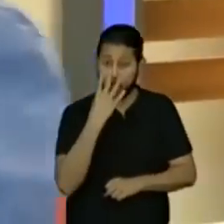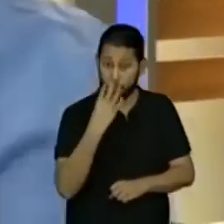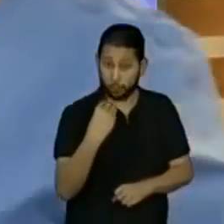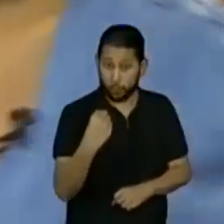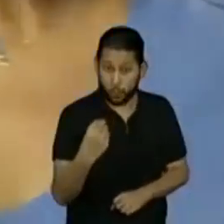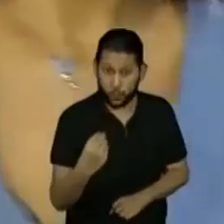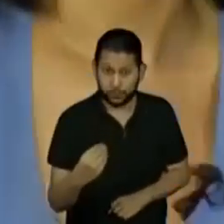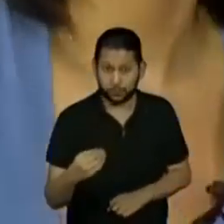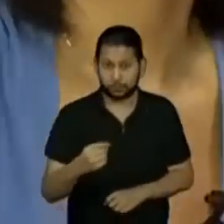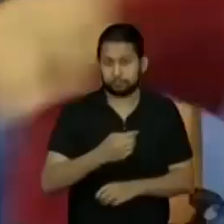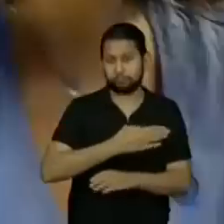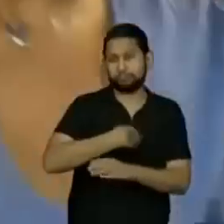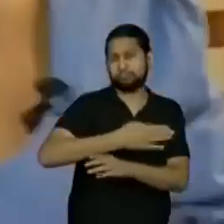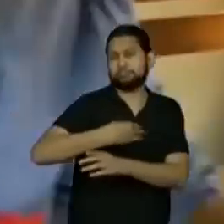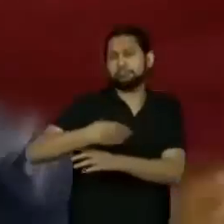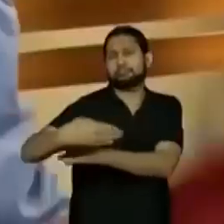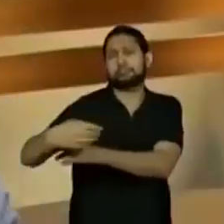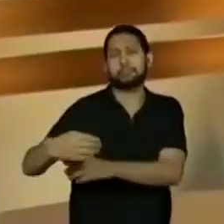e saiu